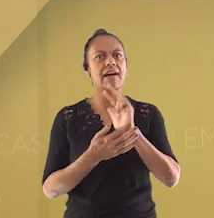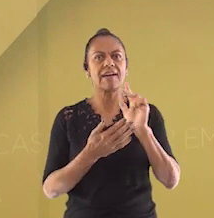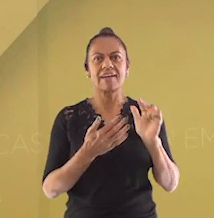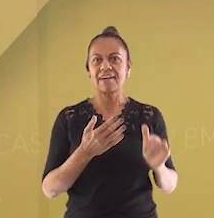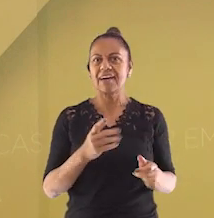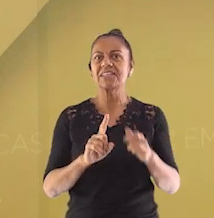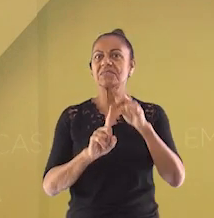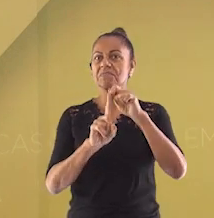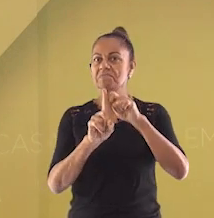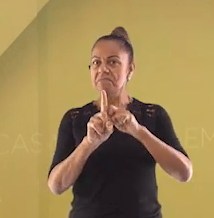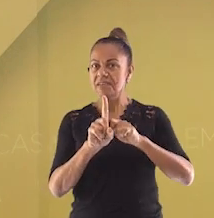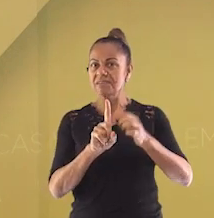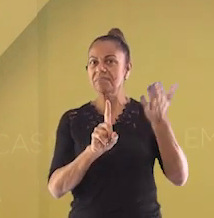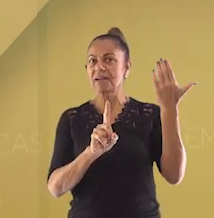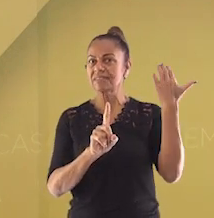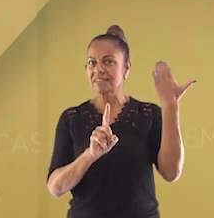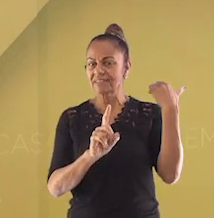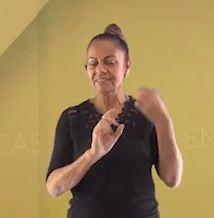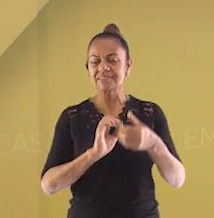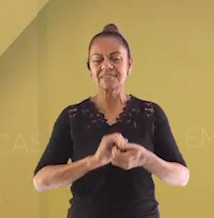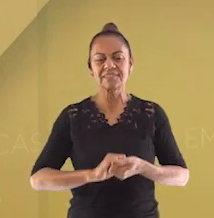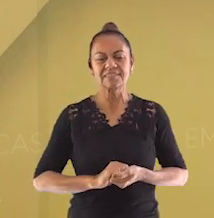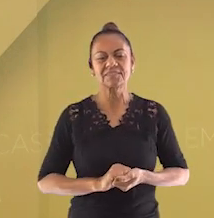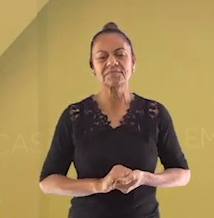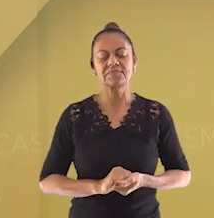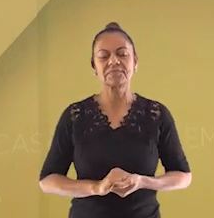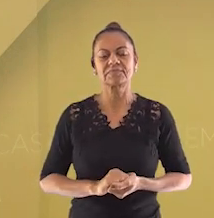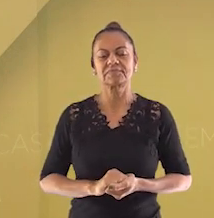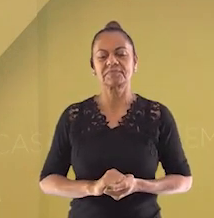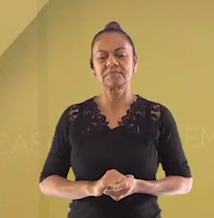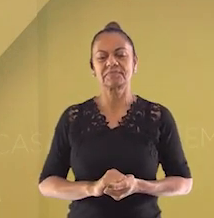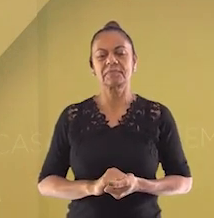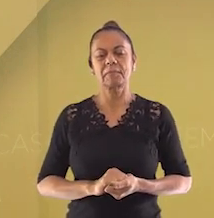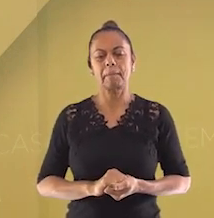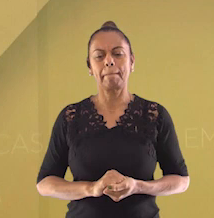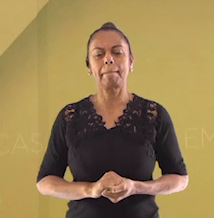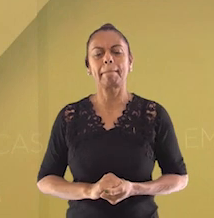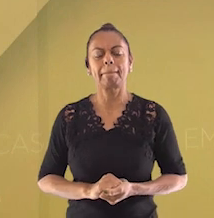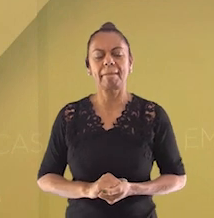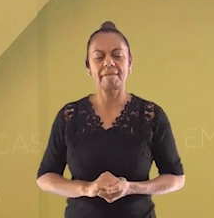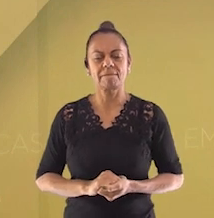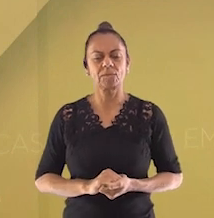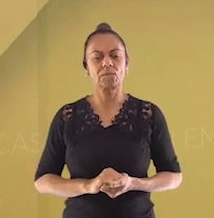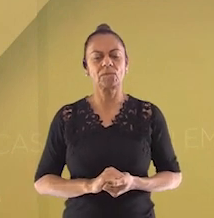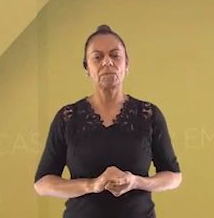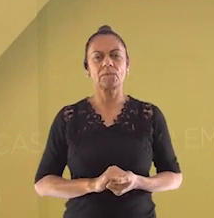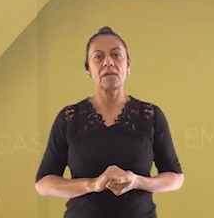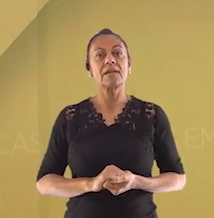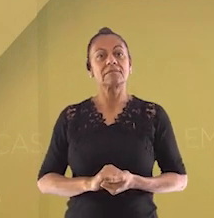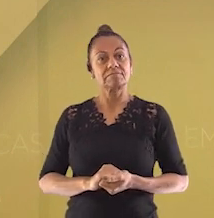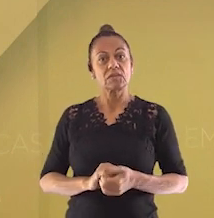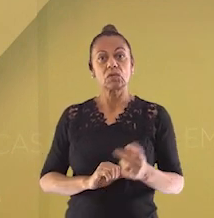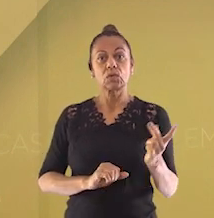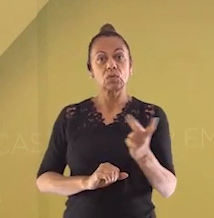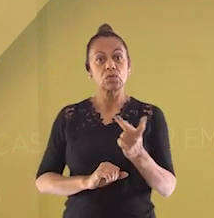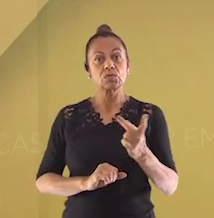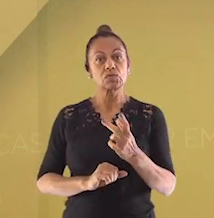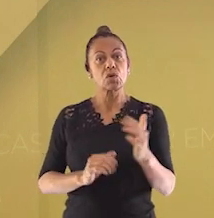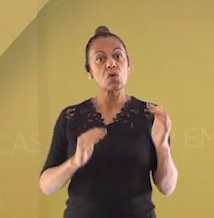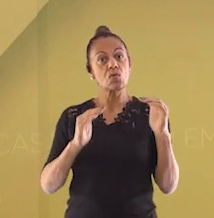Eles fizeram muitas coisas mês passado vamos ver o que fizeram The